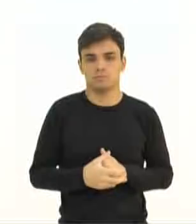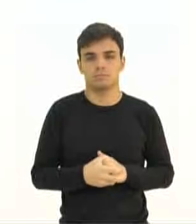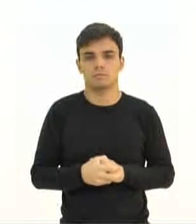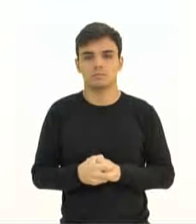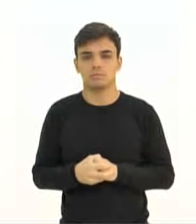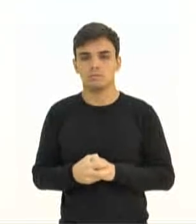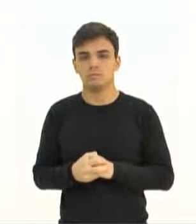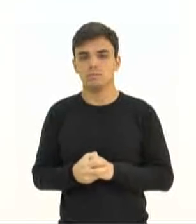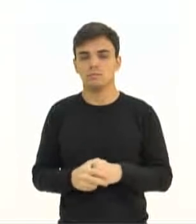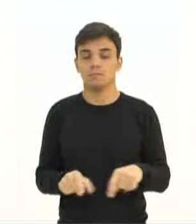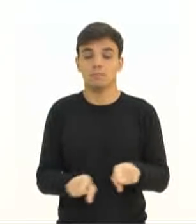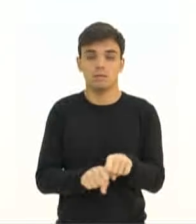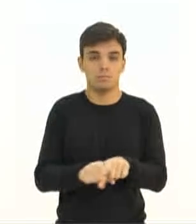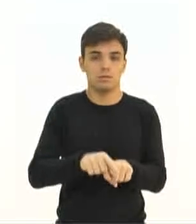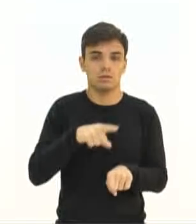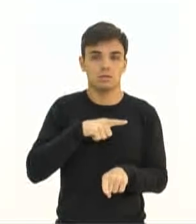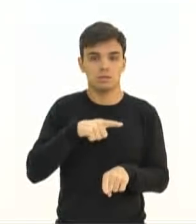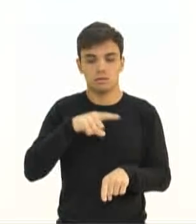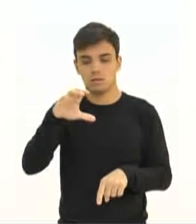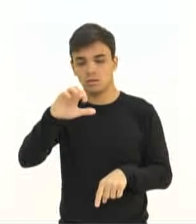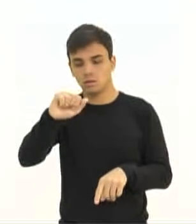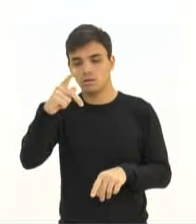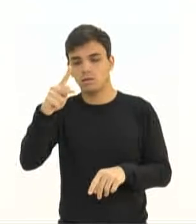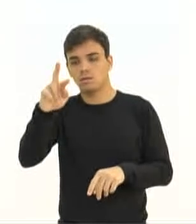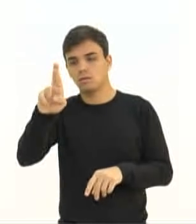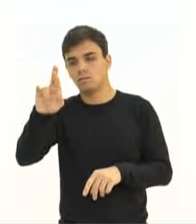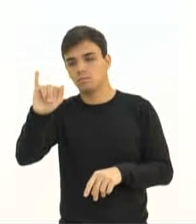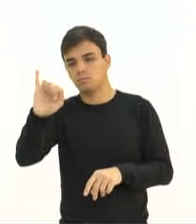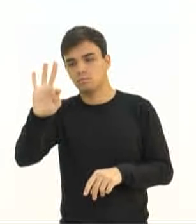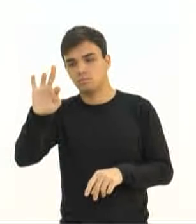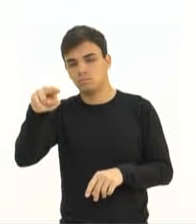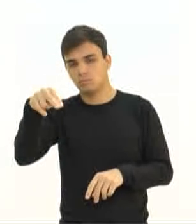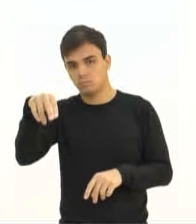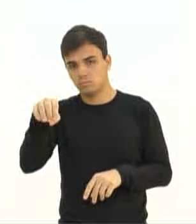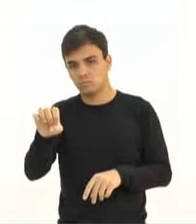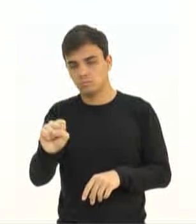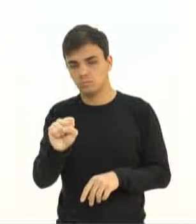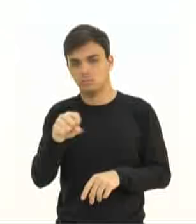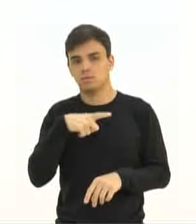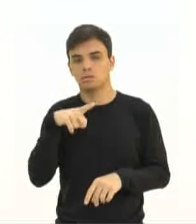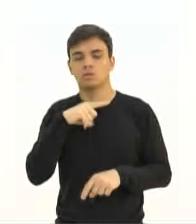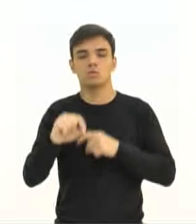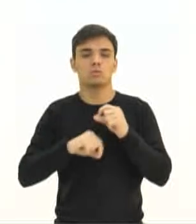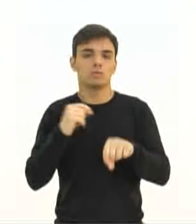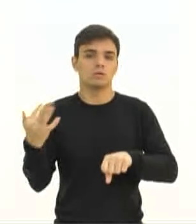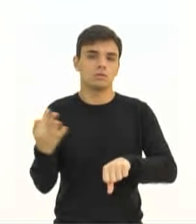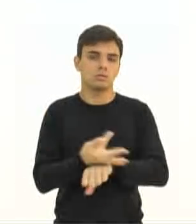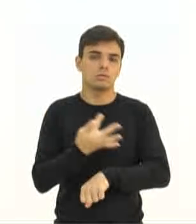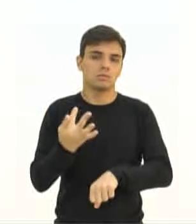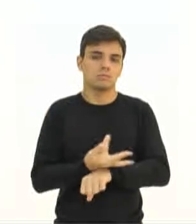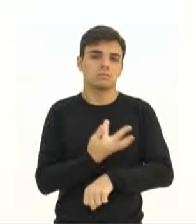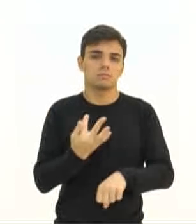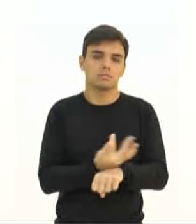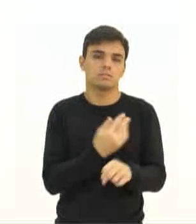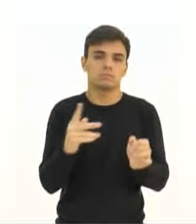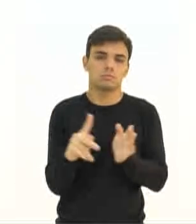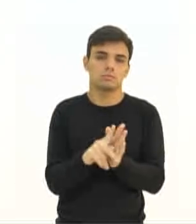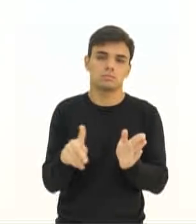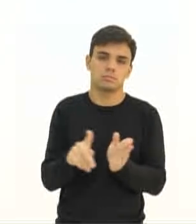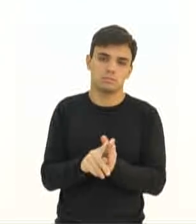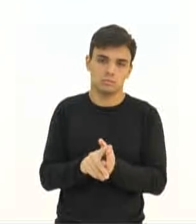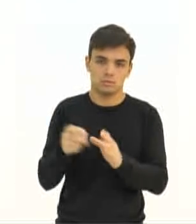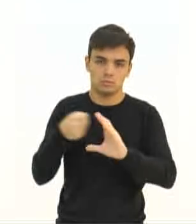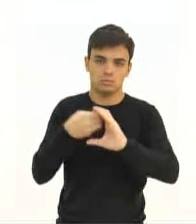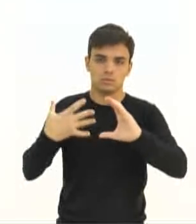E nós temos os caprinos, que tem como uma característica importante a resistência às